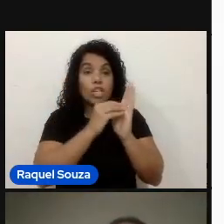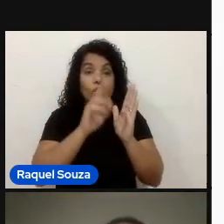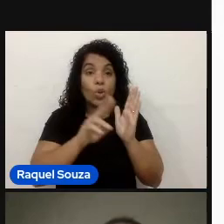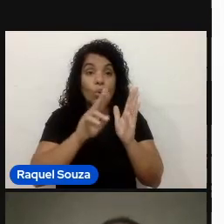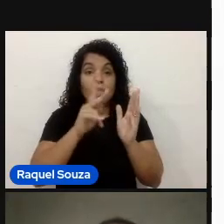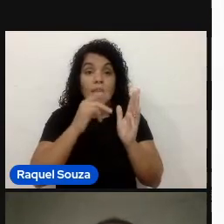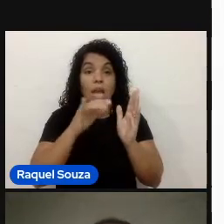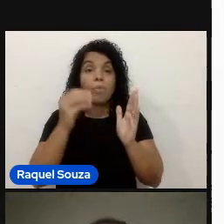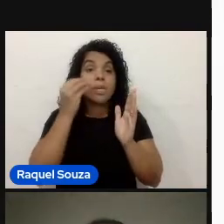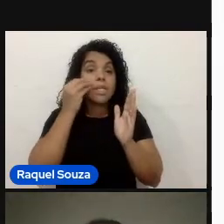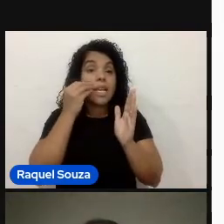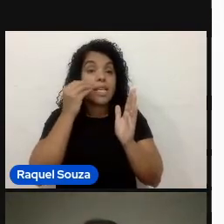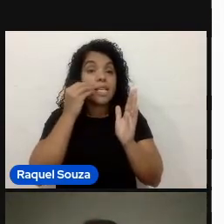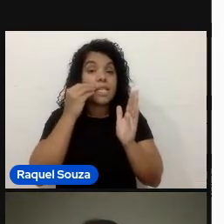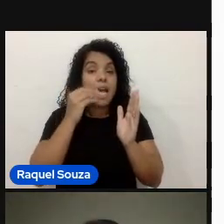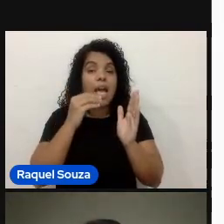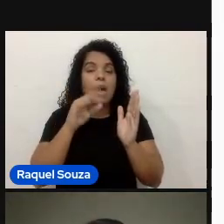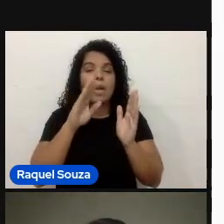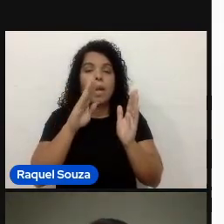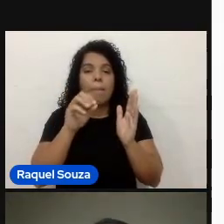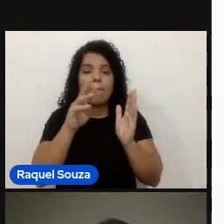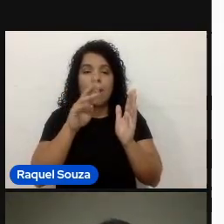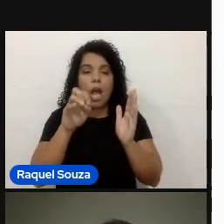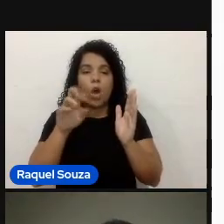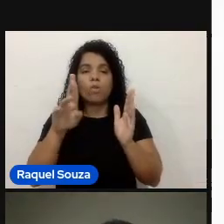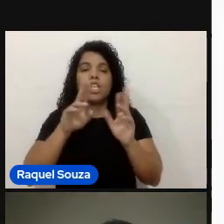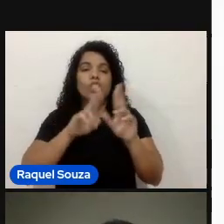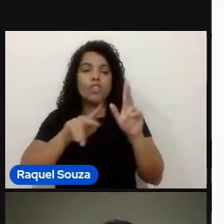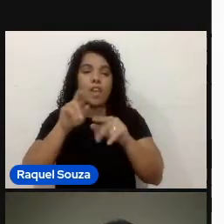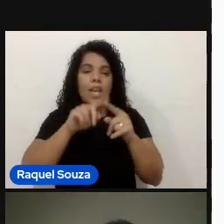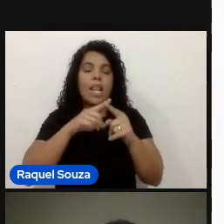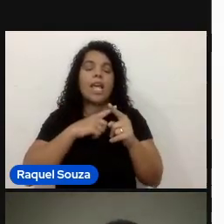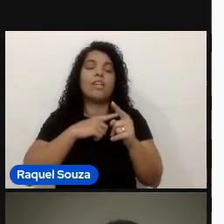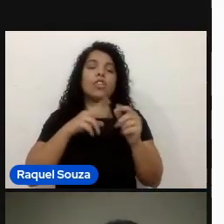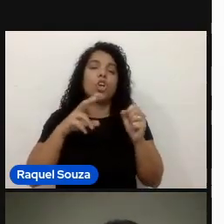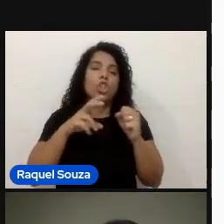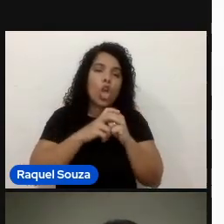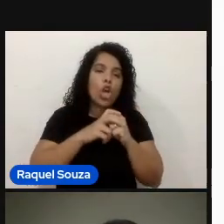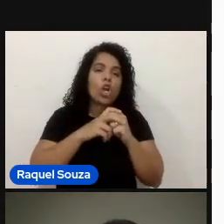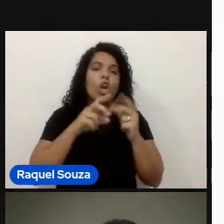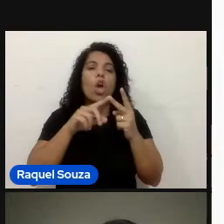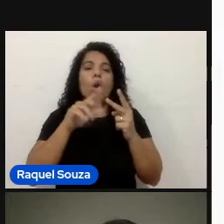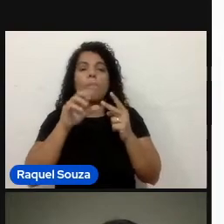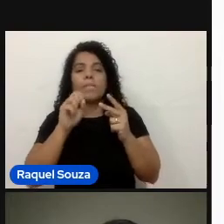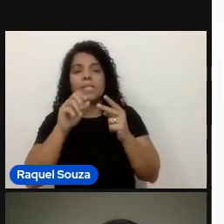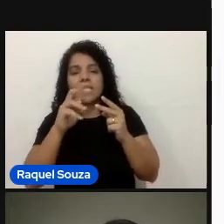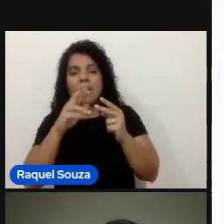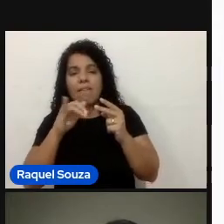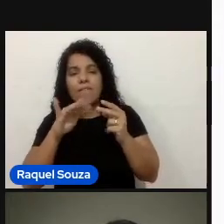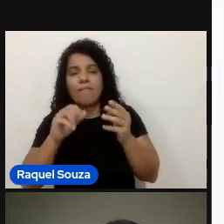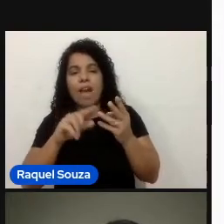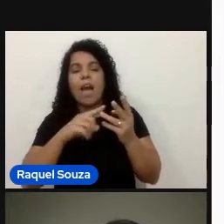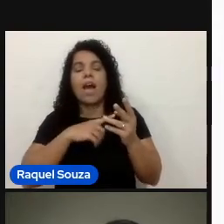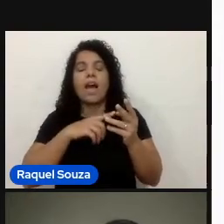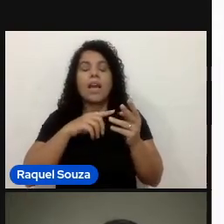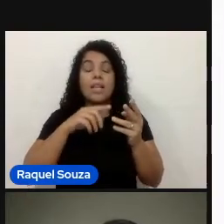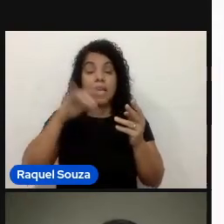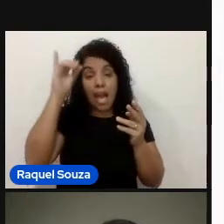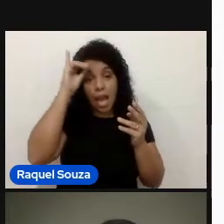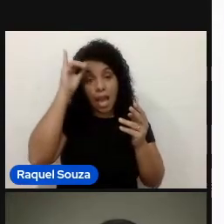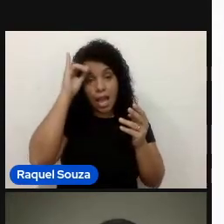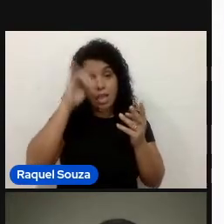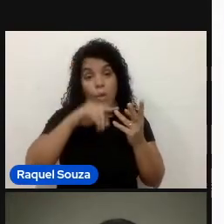diferentes. Então, a gente testa no Chrome, no Firefox, no Safari. Você também pode testar no Safari no iOS e no Safari no